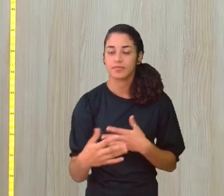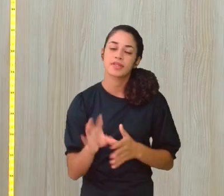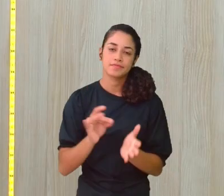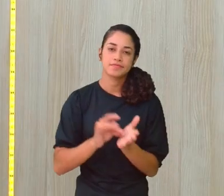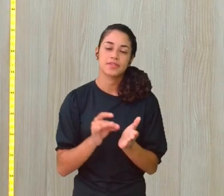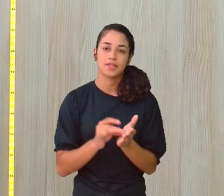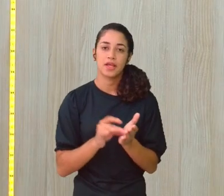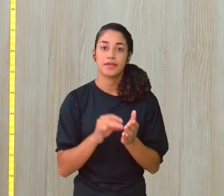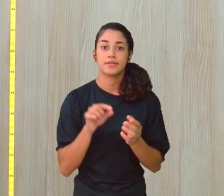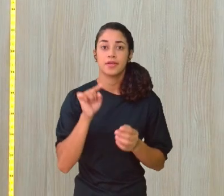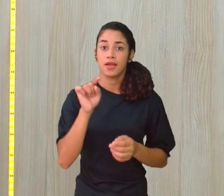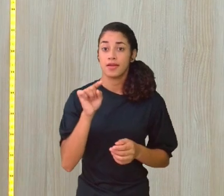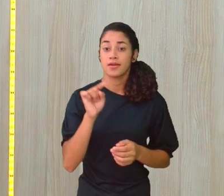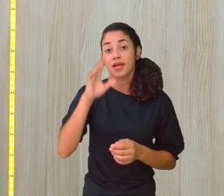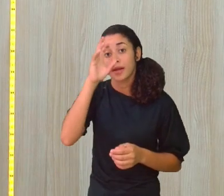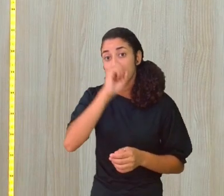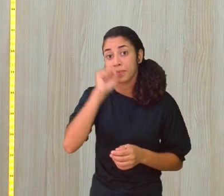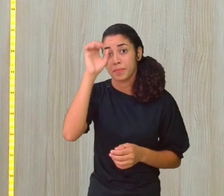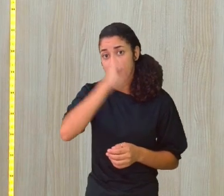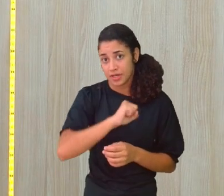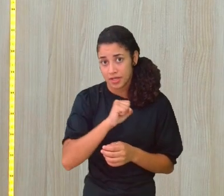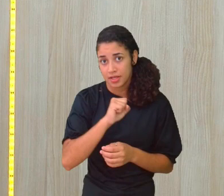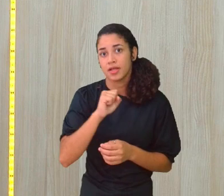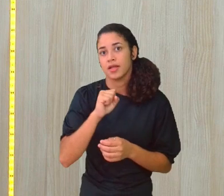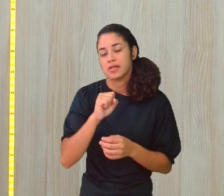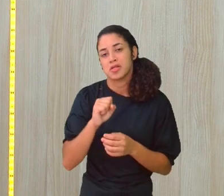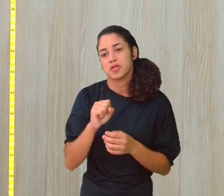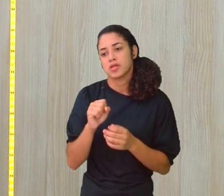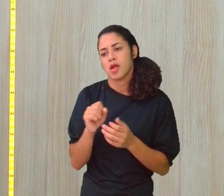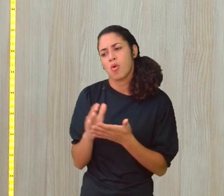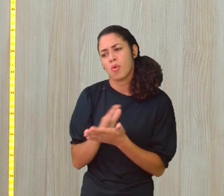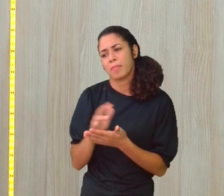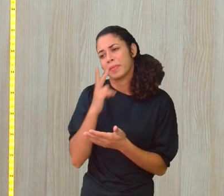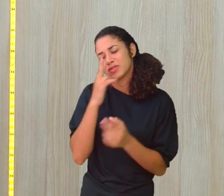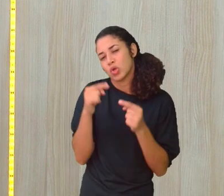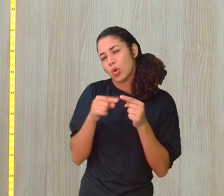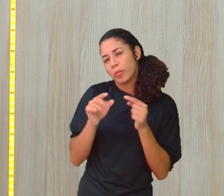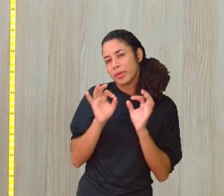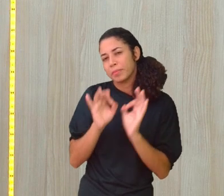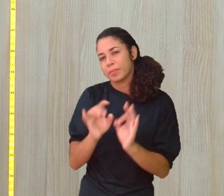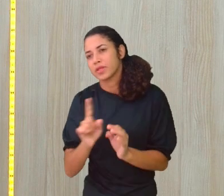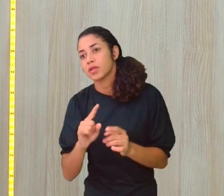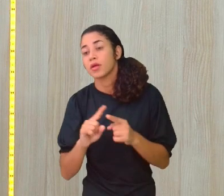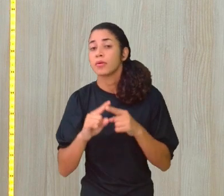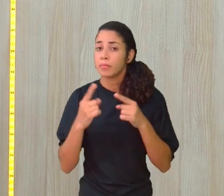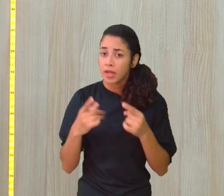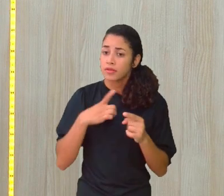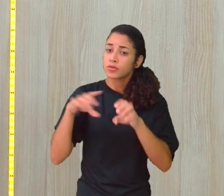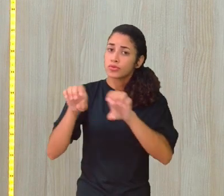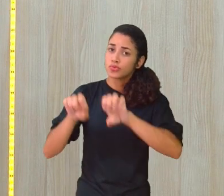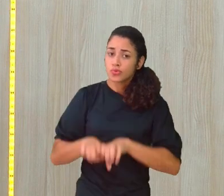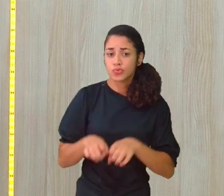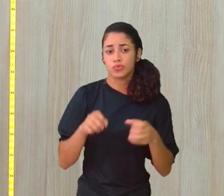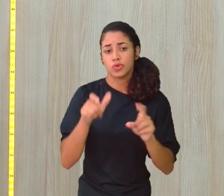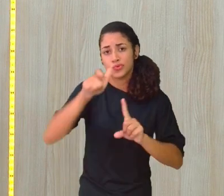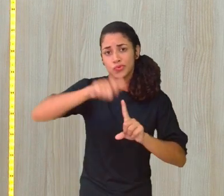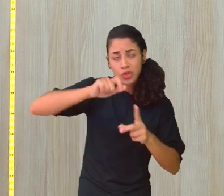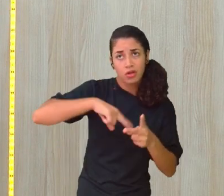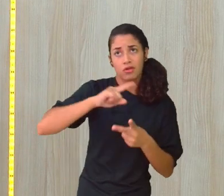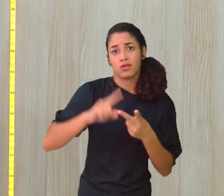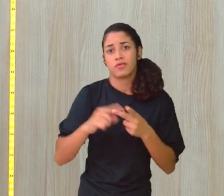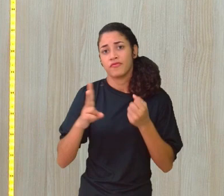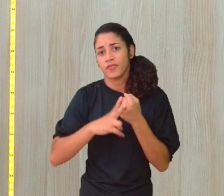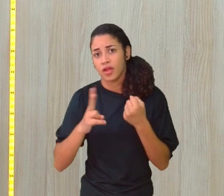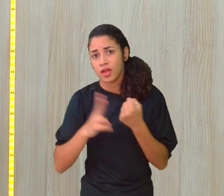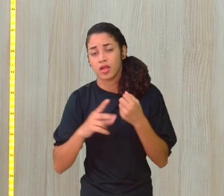né, professora Adriana, existe uma estrutura ali. Então, Sim. tem o sujeito, tem o advérbio, tem o verbo, tem